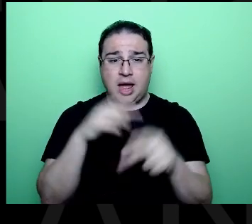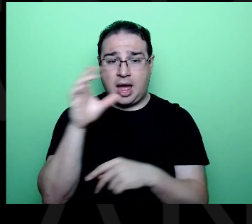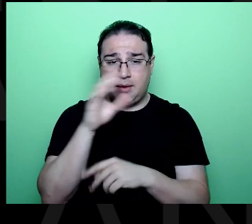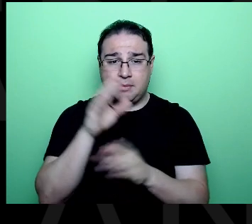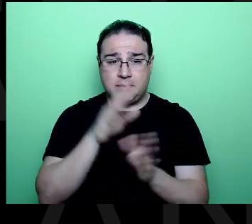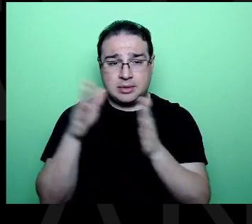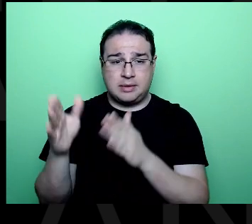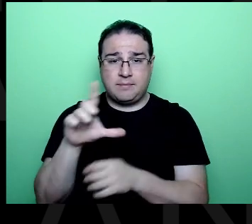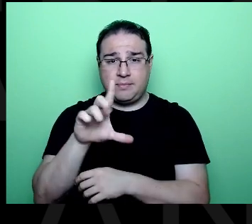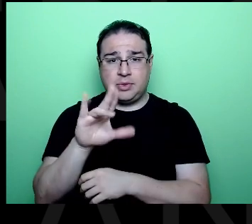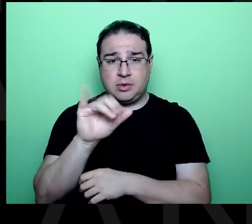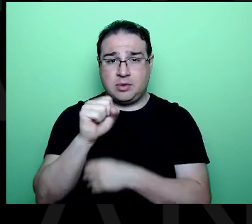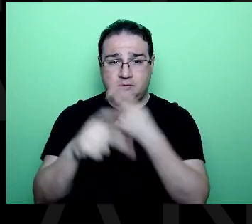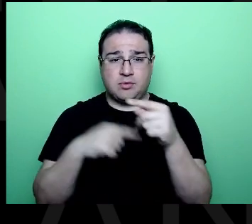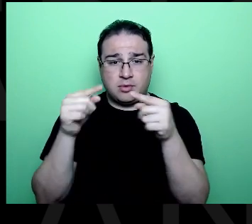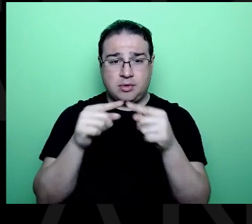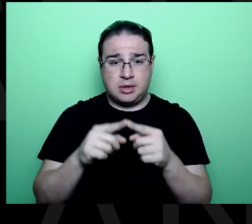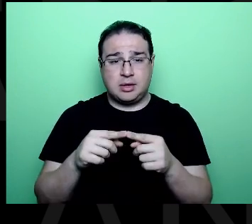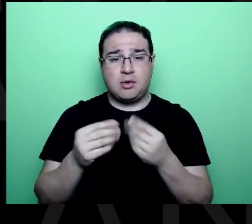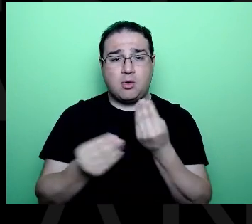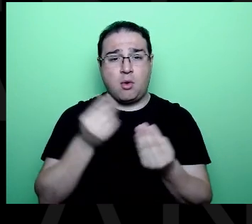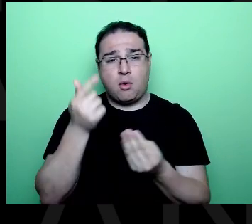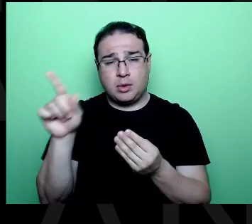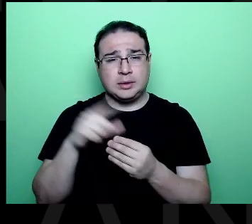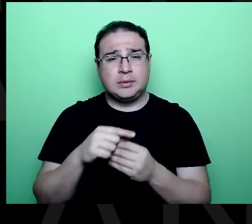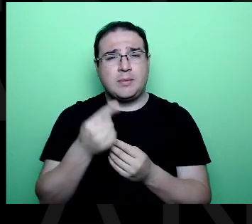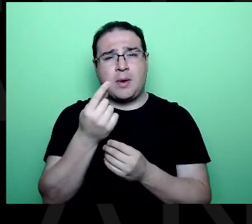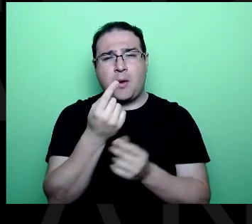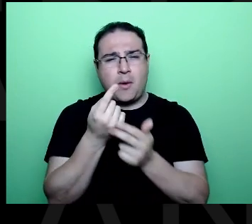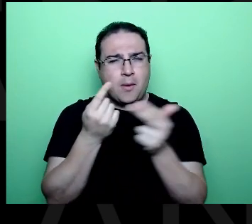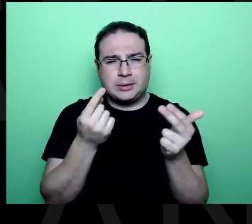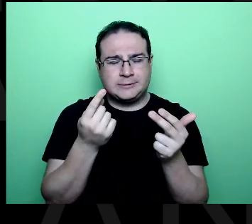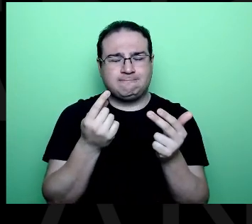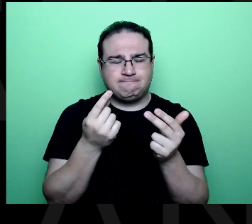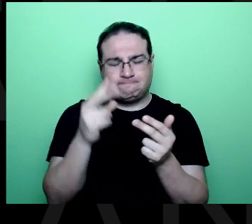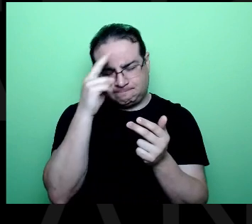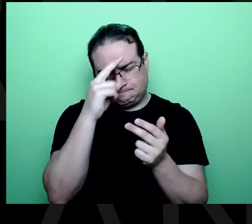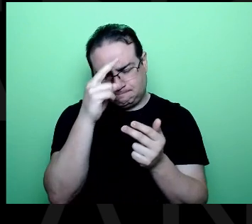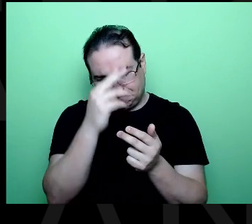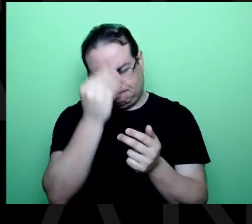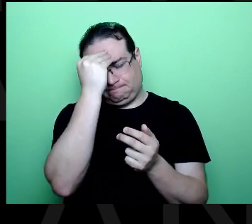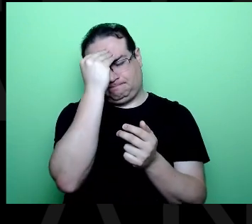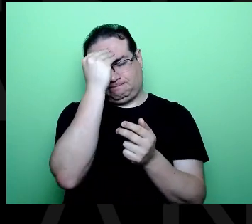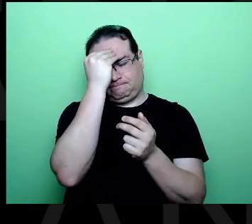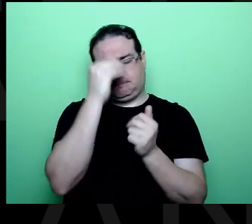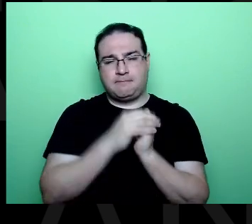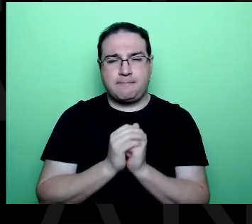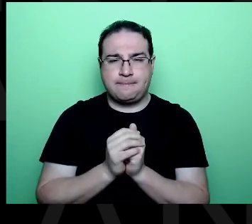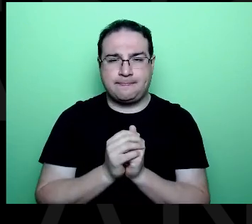eu vou falar um negocinho rapidinho antes de passar para o Luiz, que você falando disso tudo, eu lembrei de uma coisa que